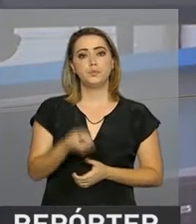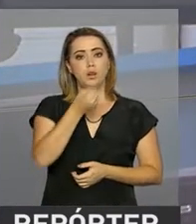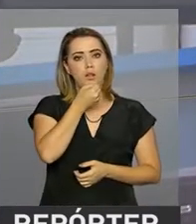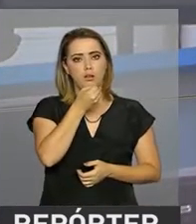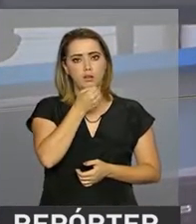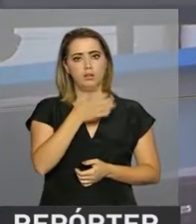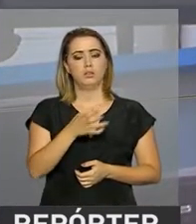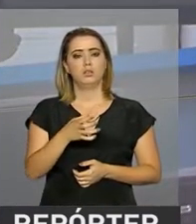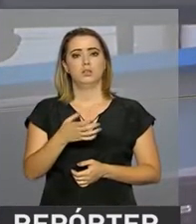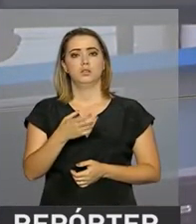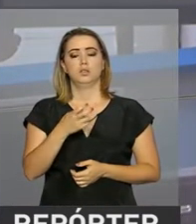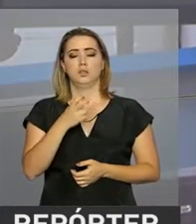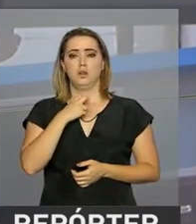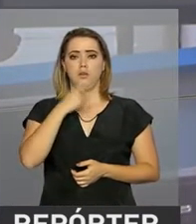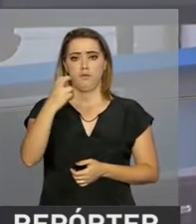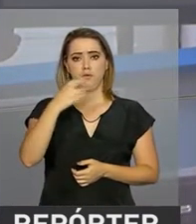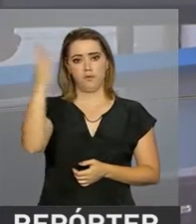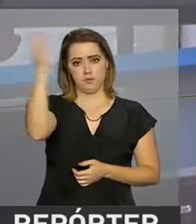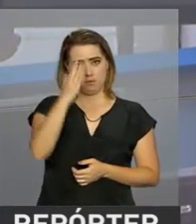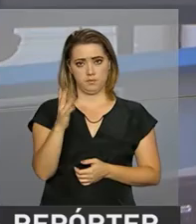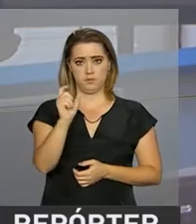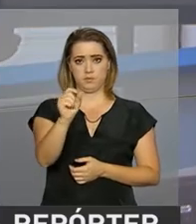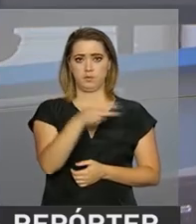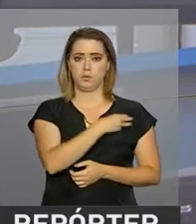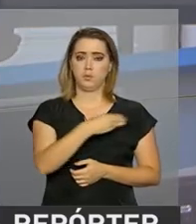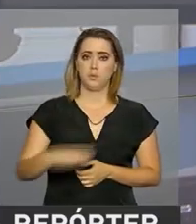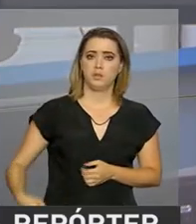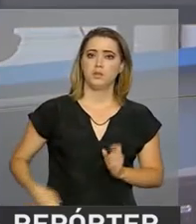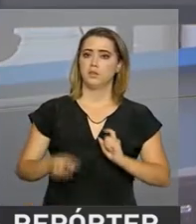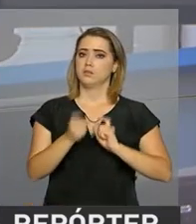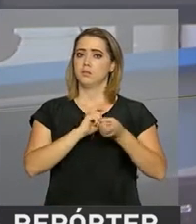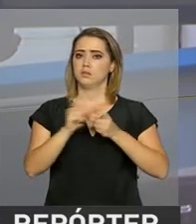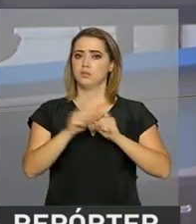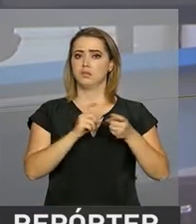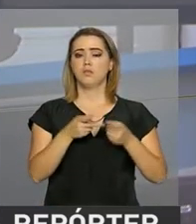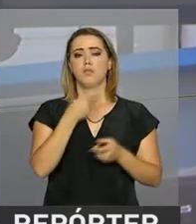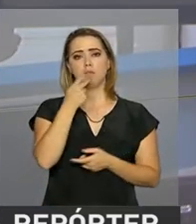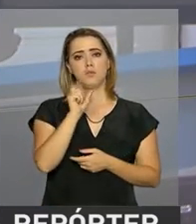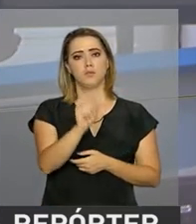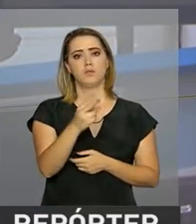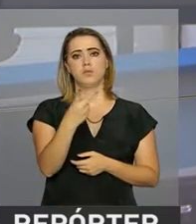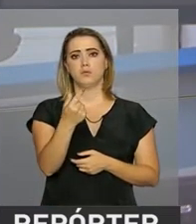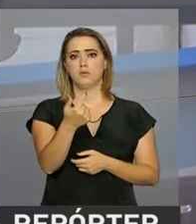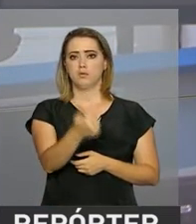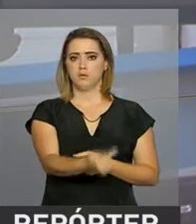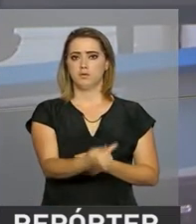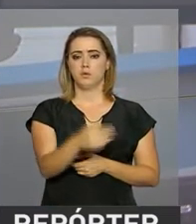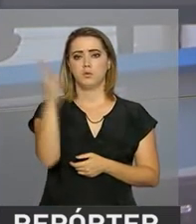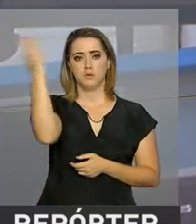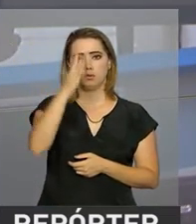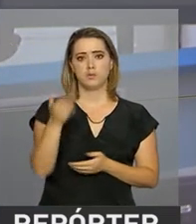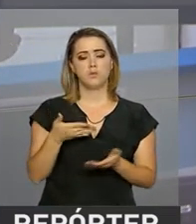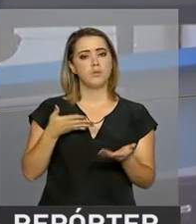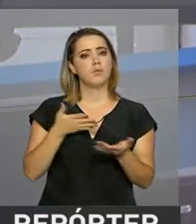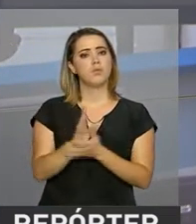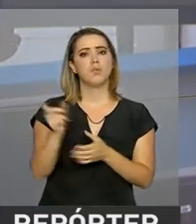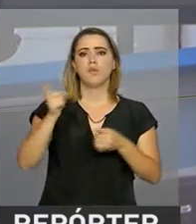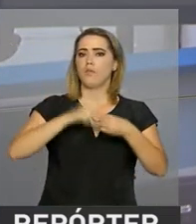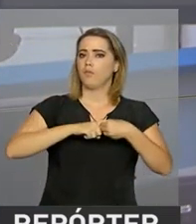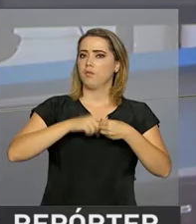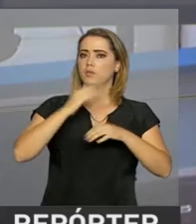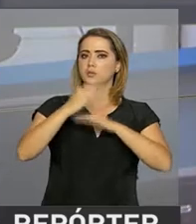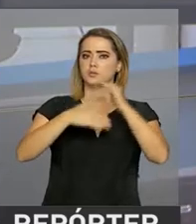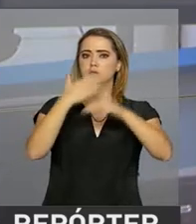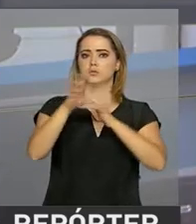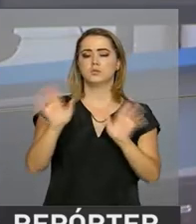exclusiva ao programa de rádio A Voz do Brasil, o ministro da Fazenda, Henrique Meirelles, afirmou que em 2017 o Brasil vai voltar a